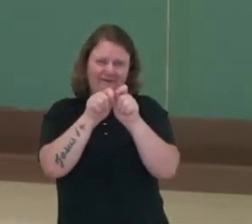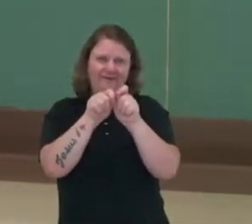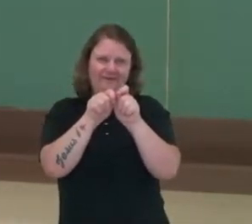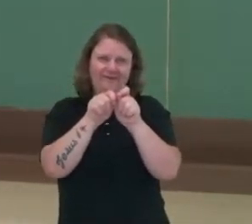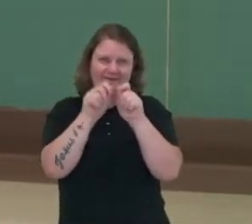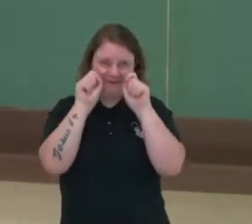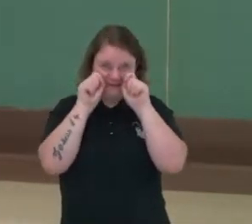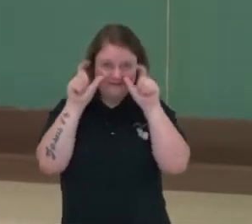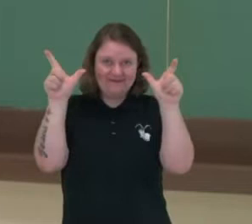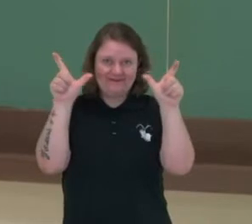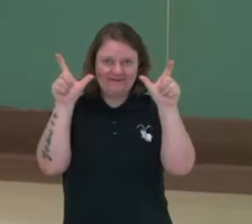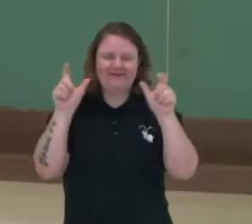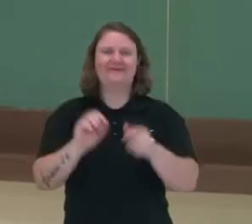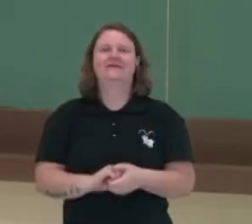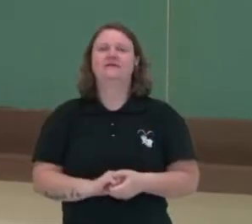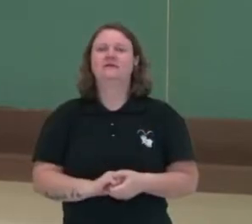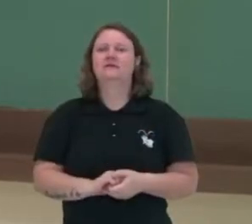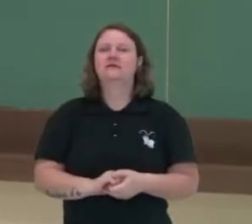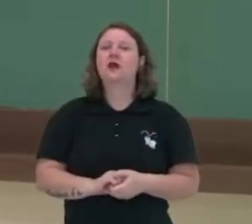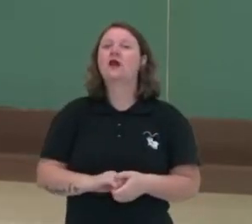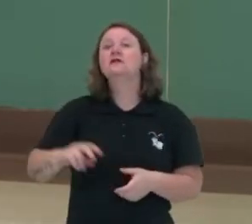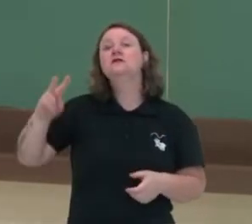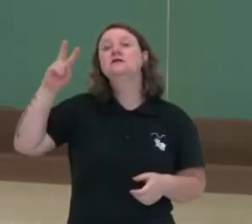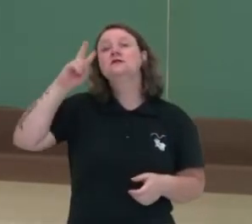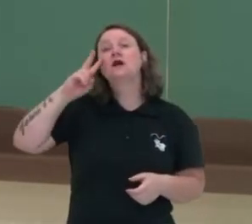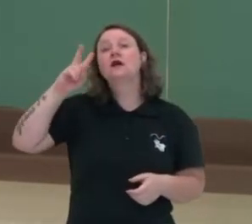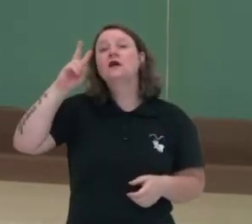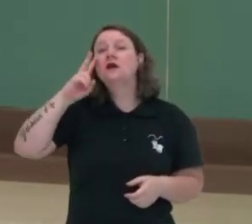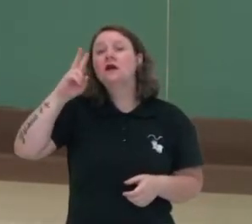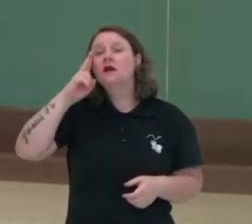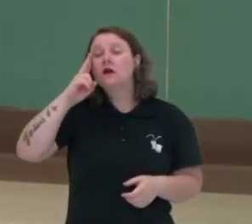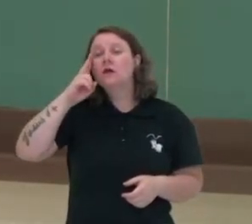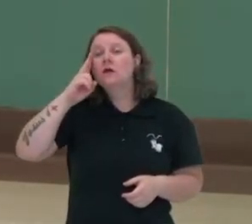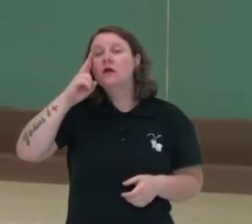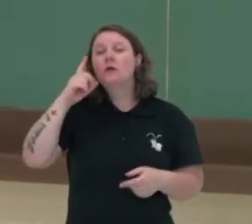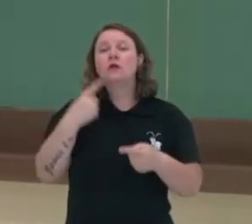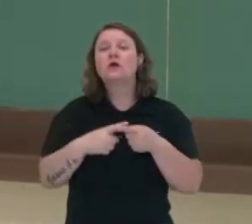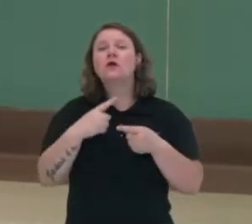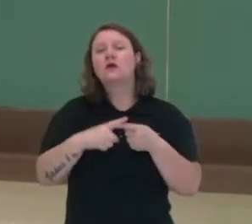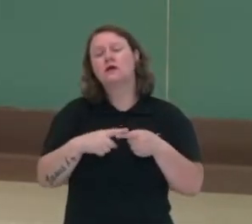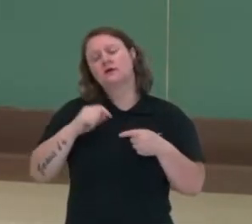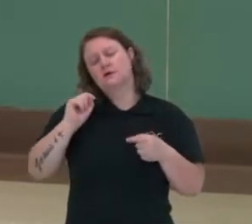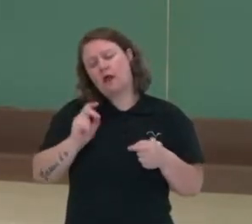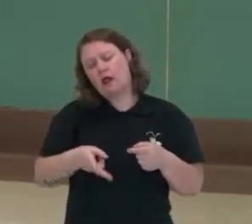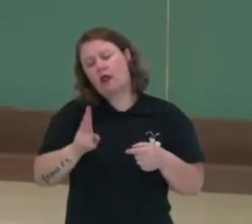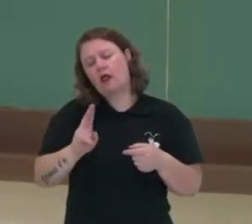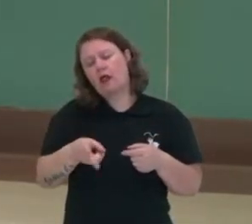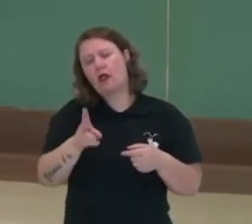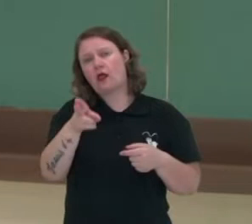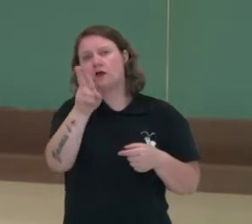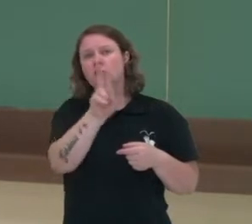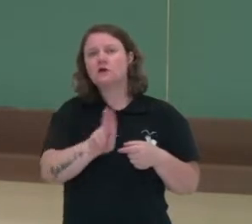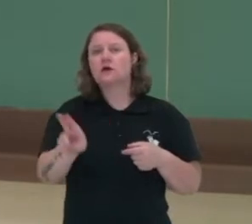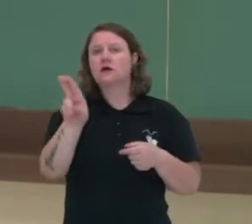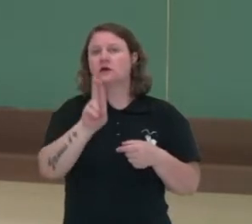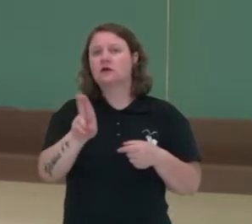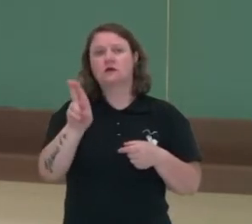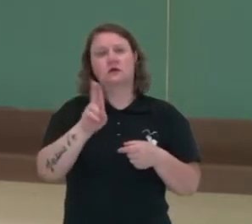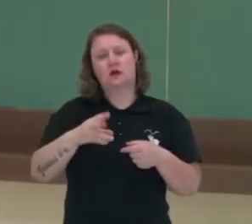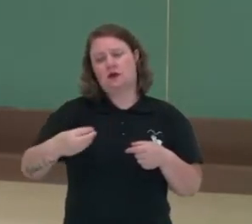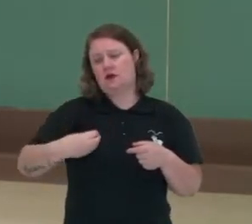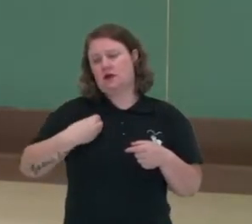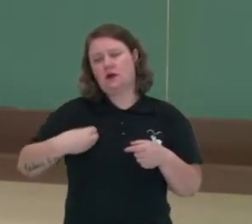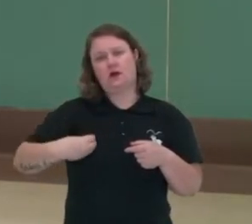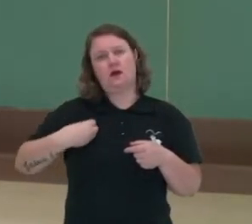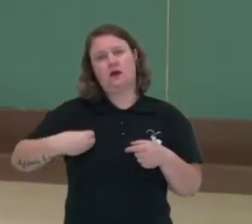Prestar atenção, não pode esquecer muito, né? Isso aí vai ser utilizado há muito tempo aí por vocês, né? Desde